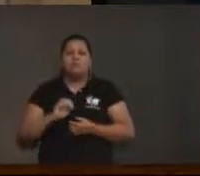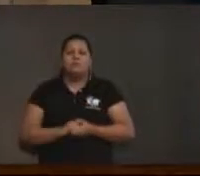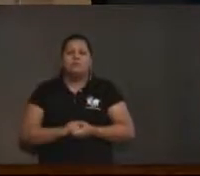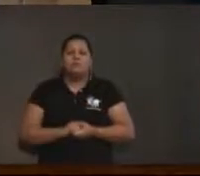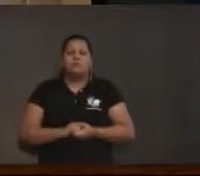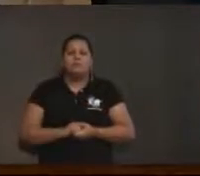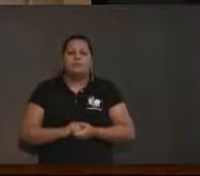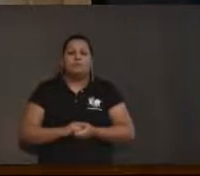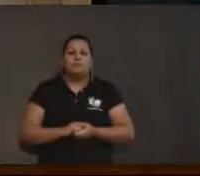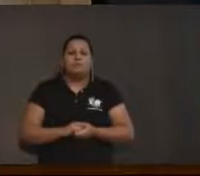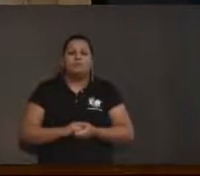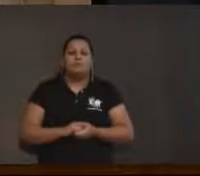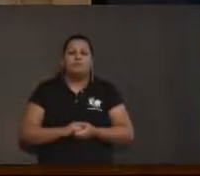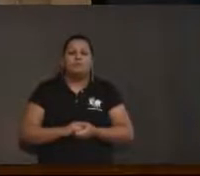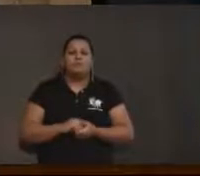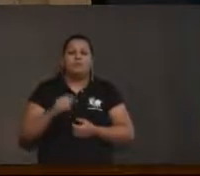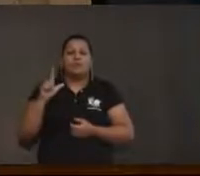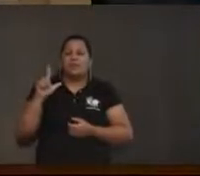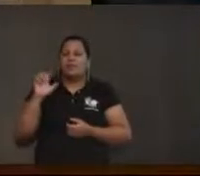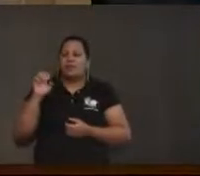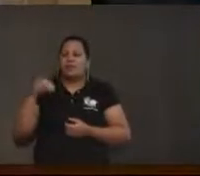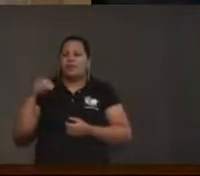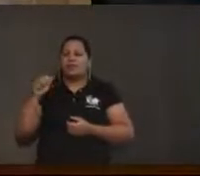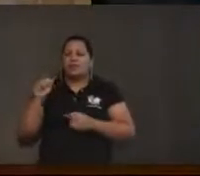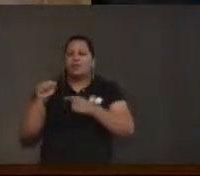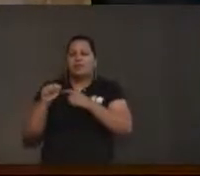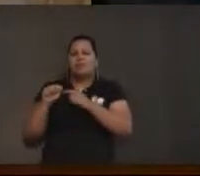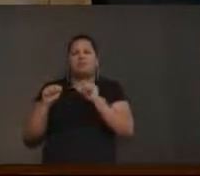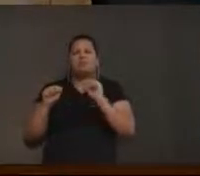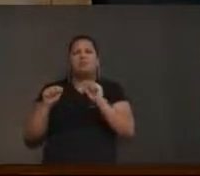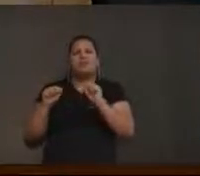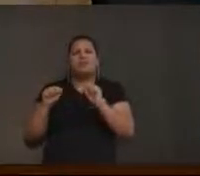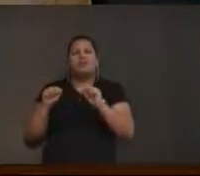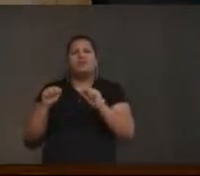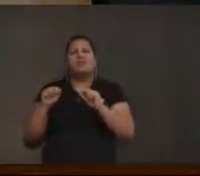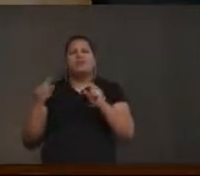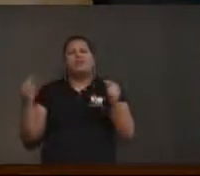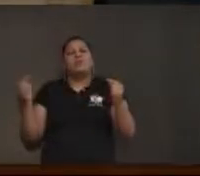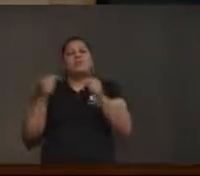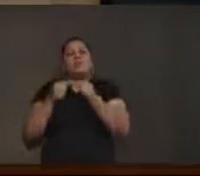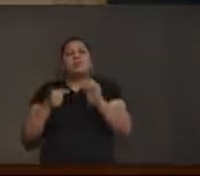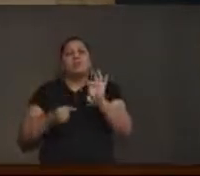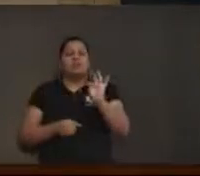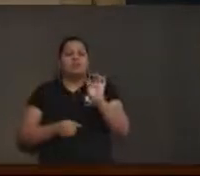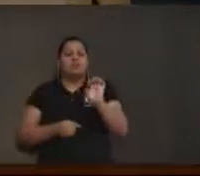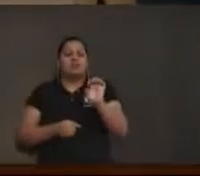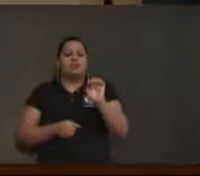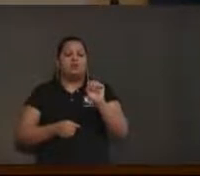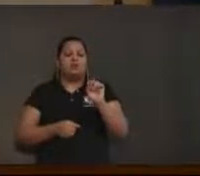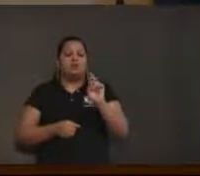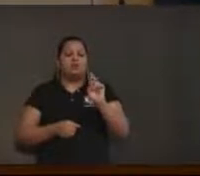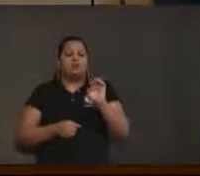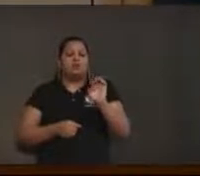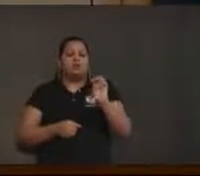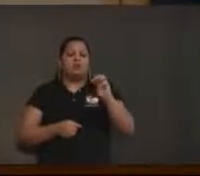chamaram de lema eu tô chamando de lema mas nós todos hoje em dia chamamos de Teorema do passa montar mas no trabalho eu li original de